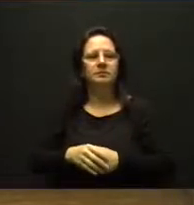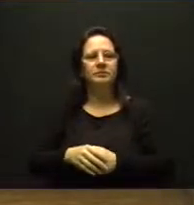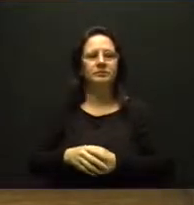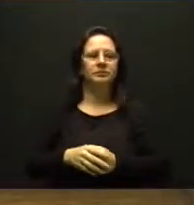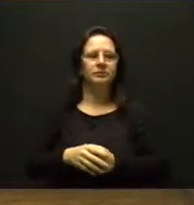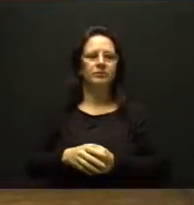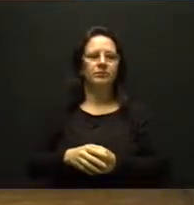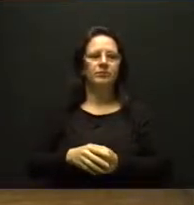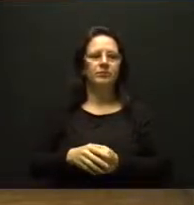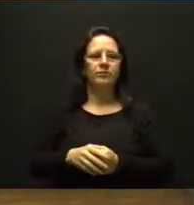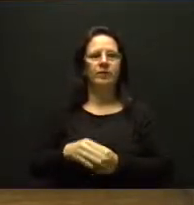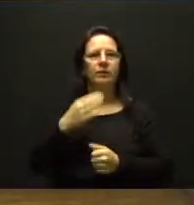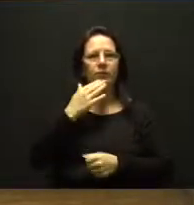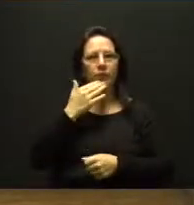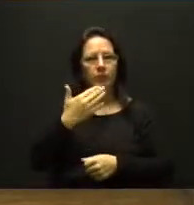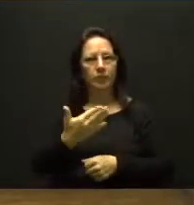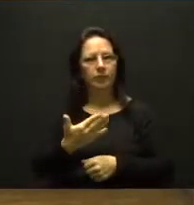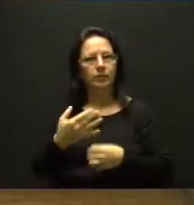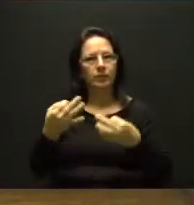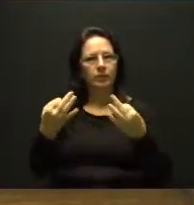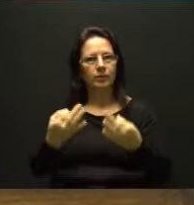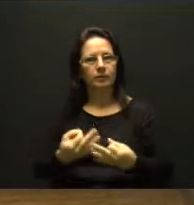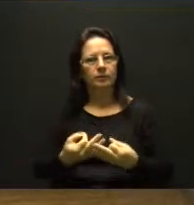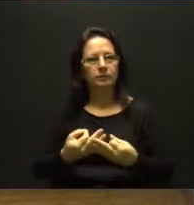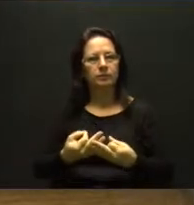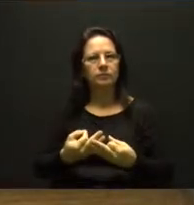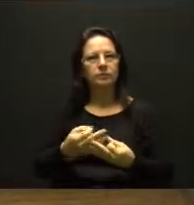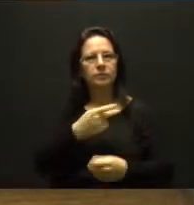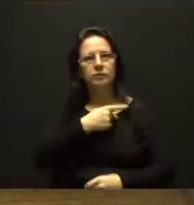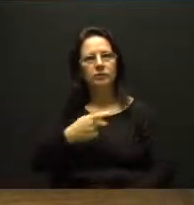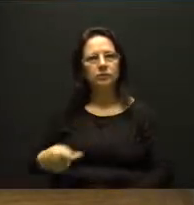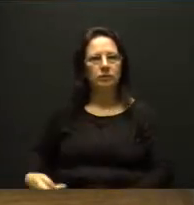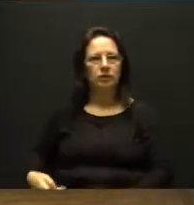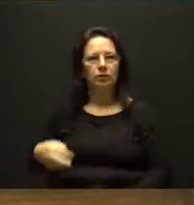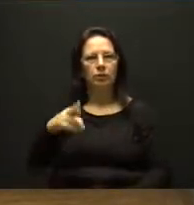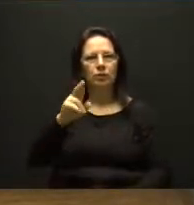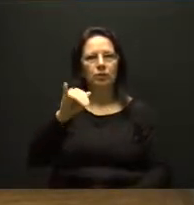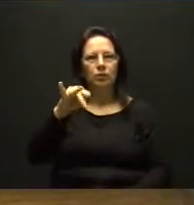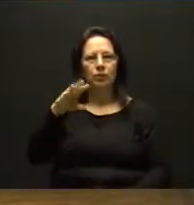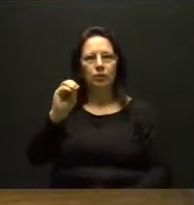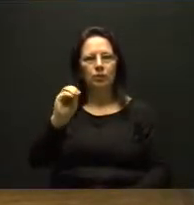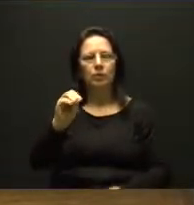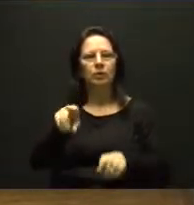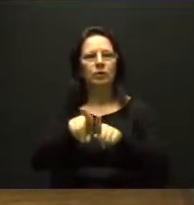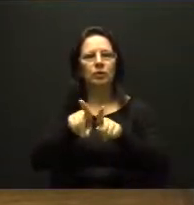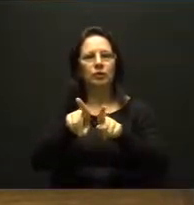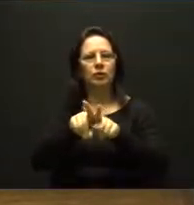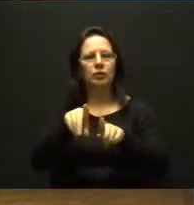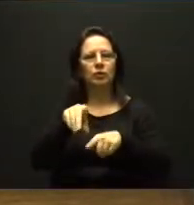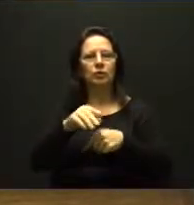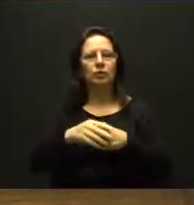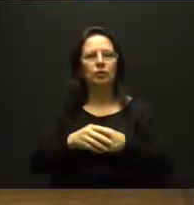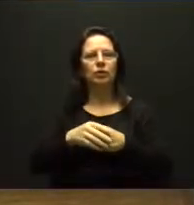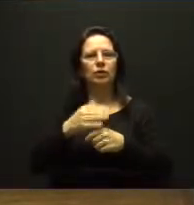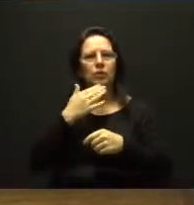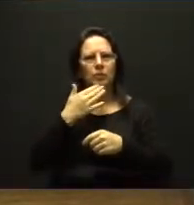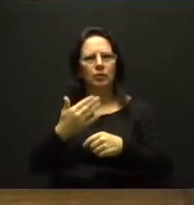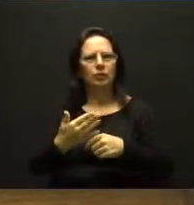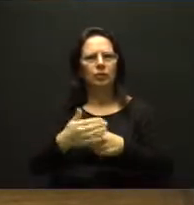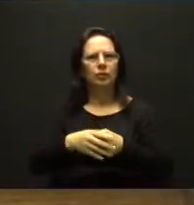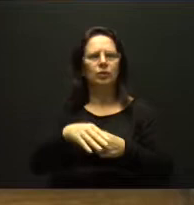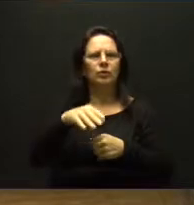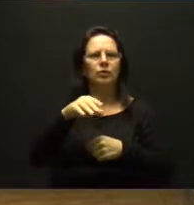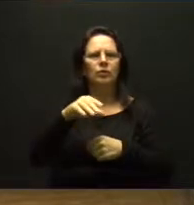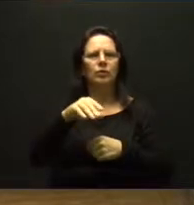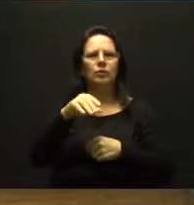então eu fiz essa solicitação e com certeza é como presidente rodrigo fez em relação à unidade básica de saúde né postinho médico la da água